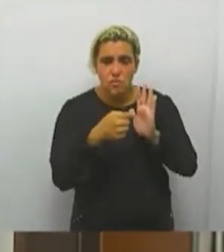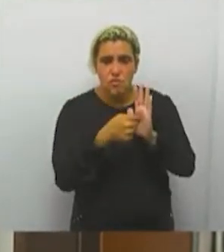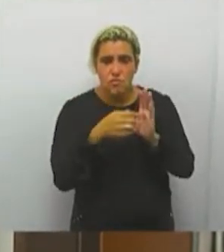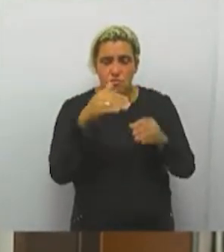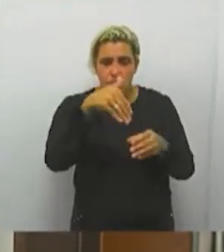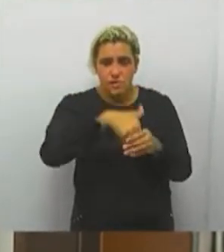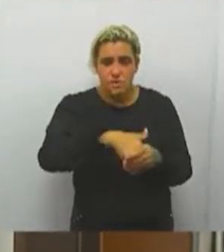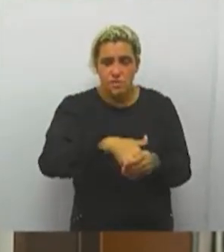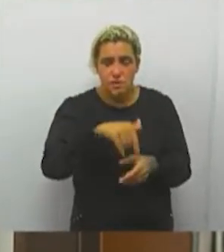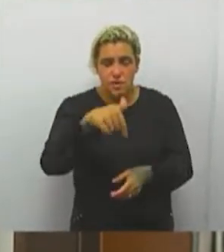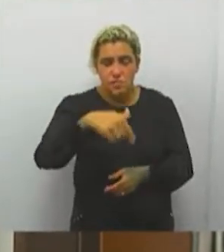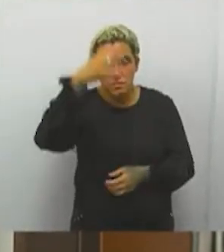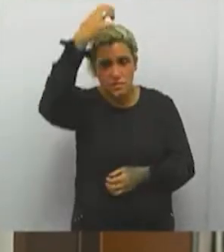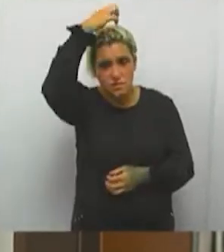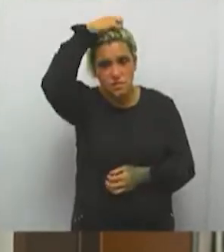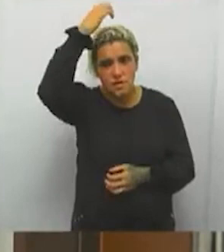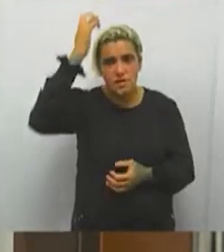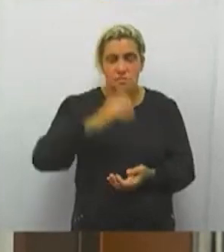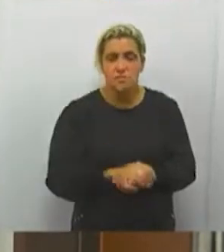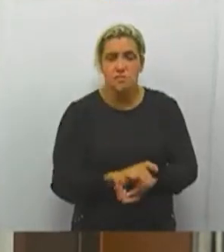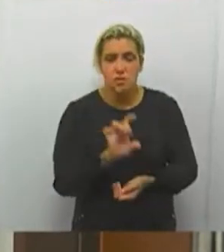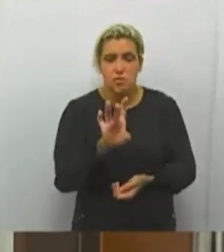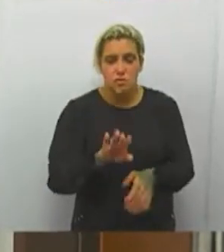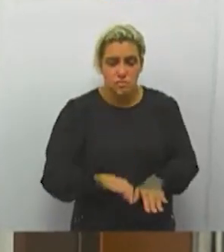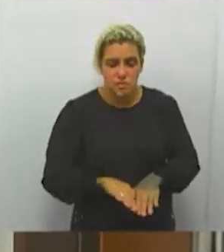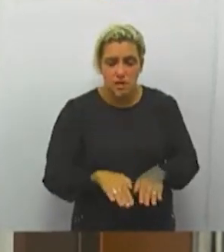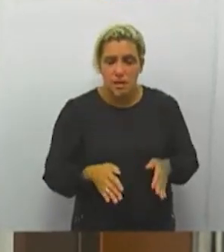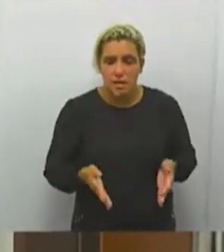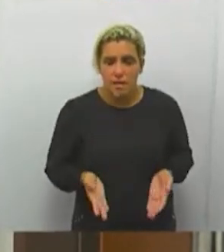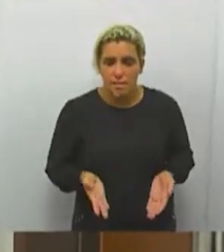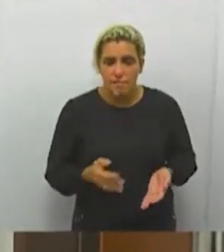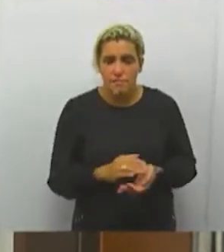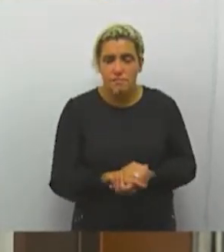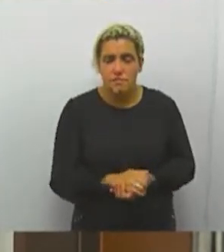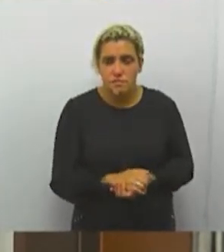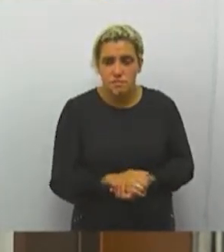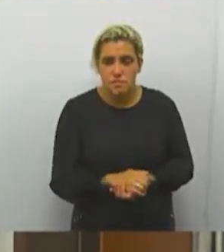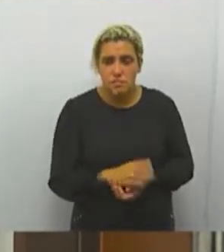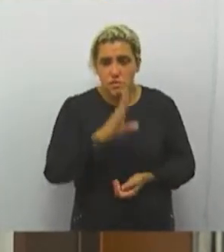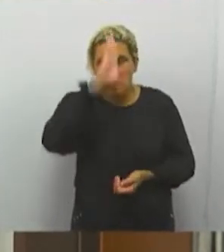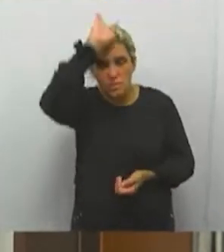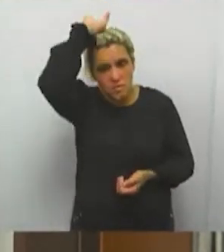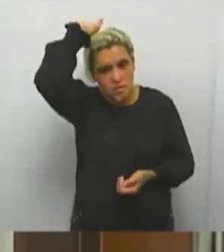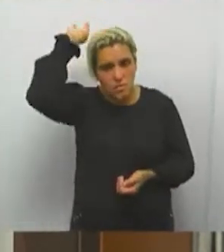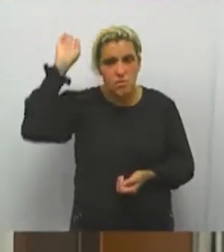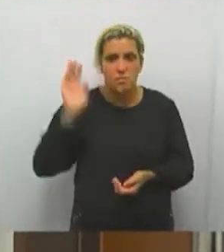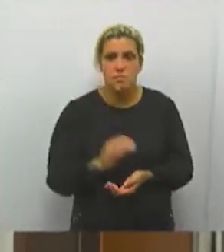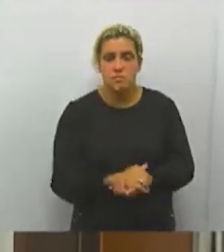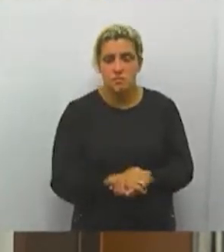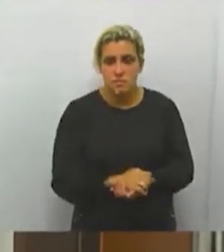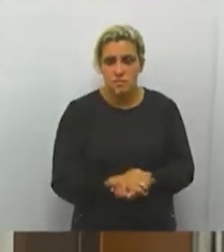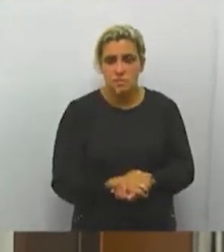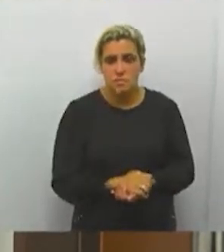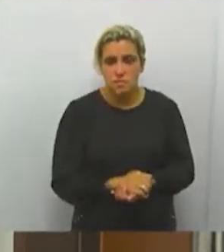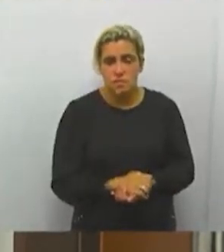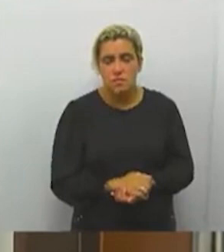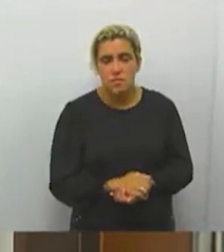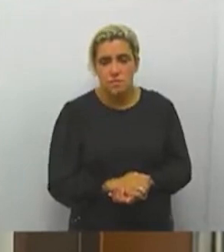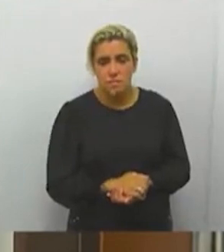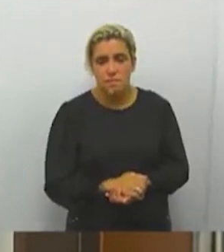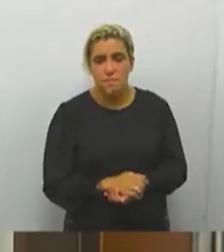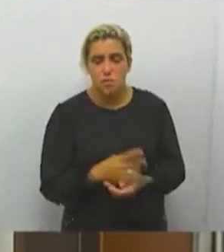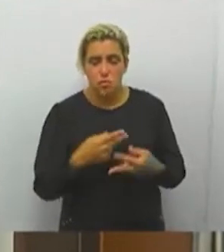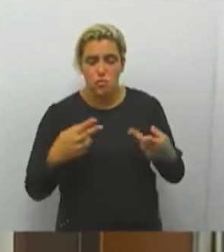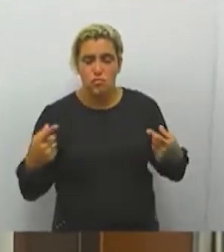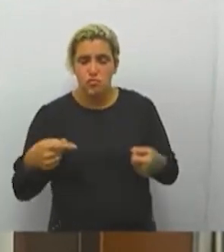centro da cidade Nós só temos o seave como ponto de votação no Balneário só tem um lugar no Bomfim é um só